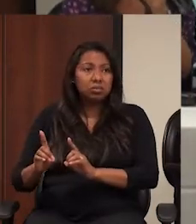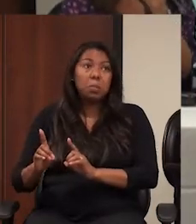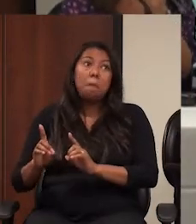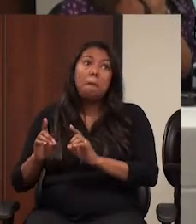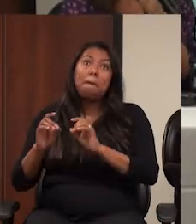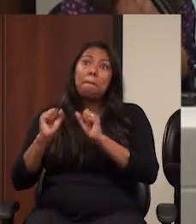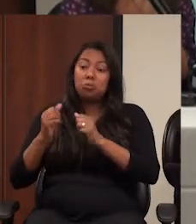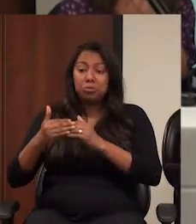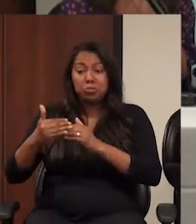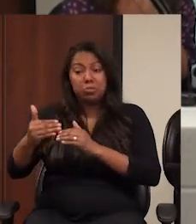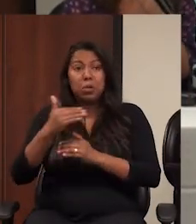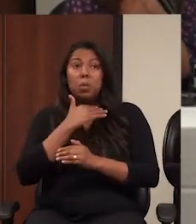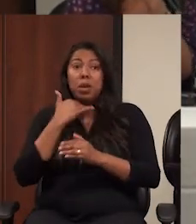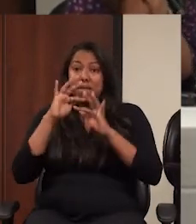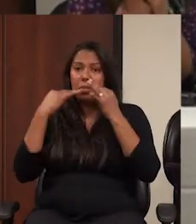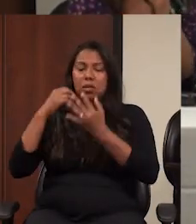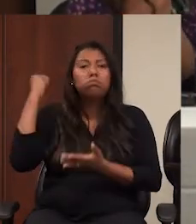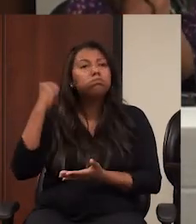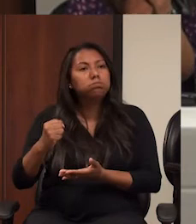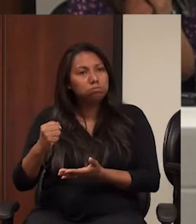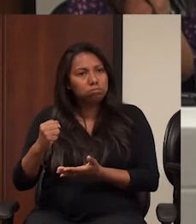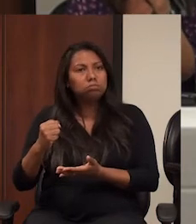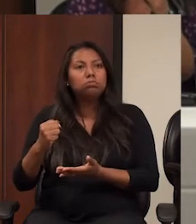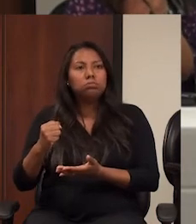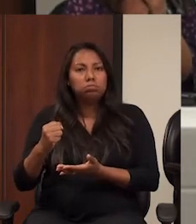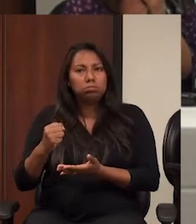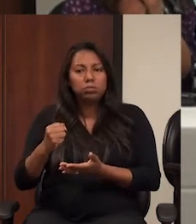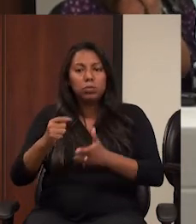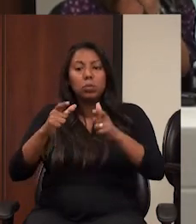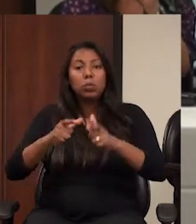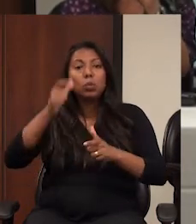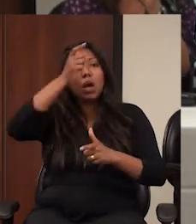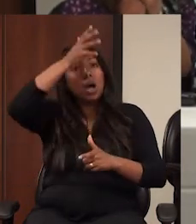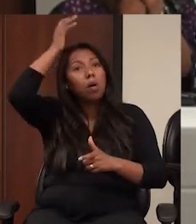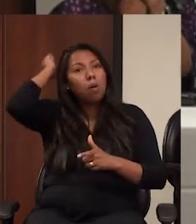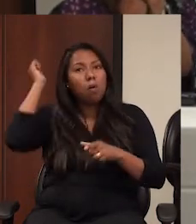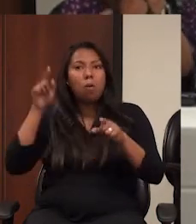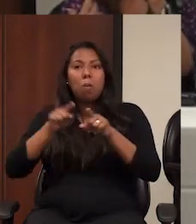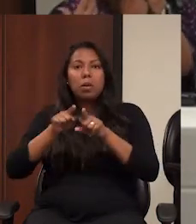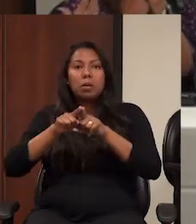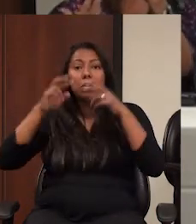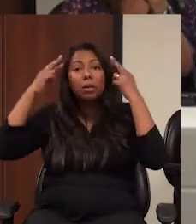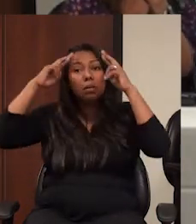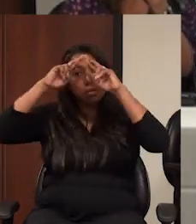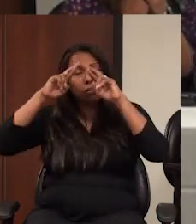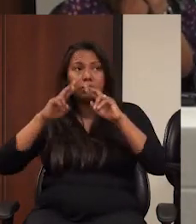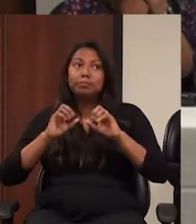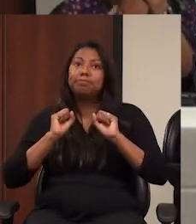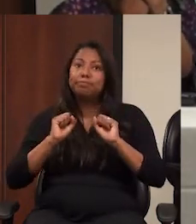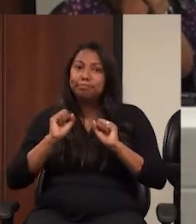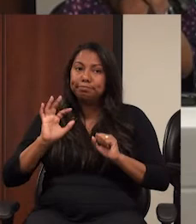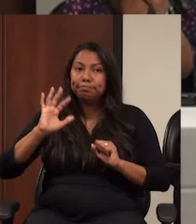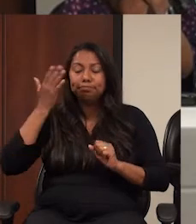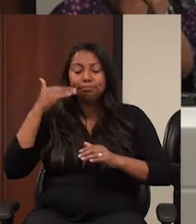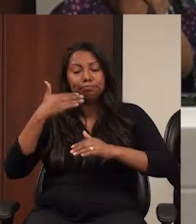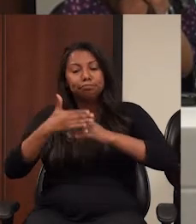ser mortas pela própria família, isso na Roma Antiga, até mesmo na Grécia. E com o passar